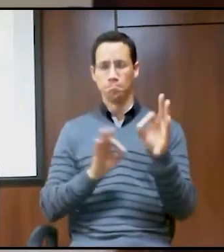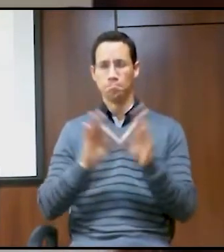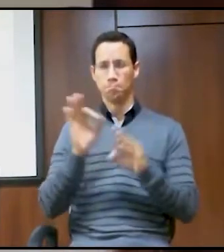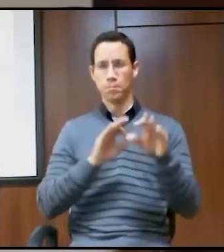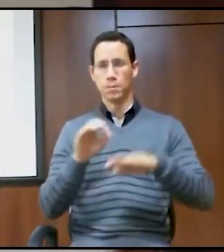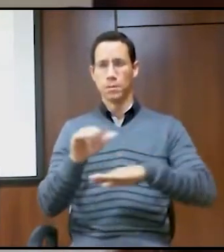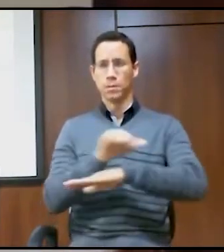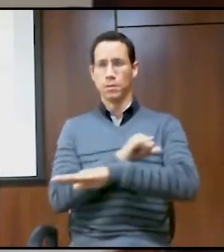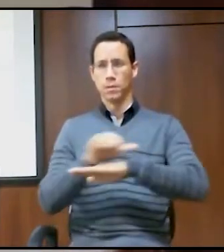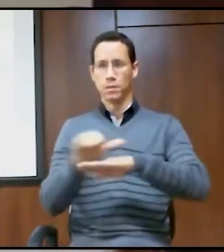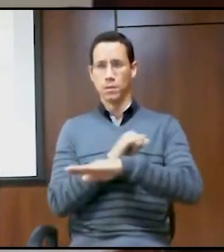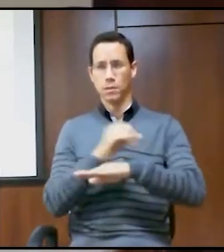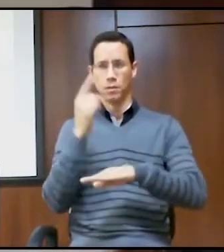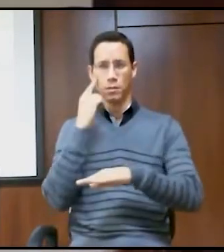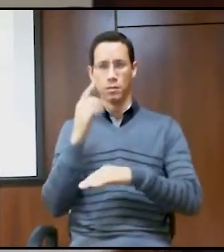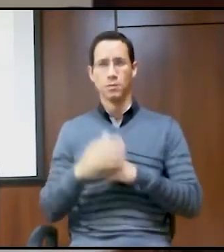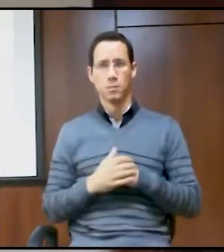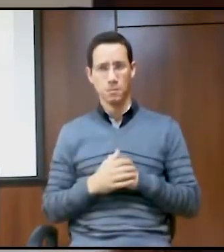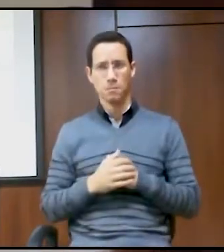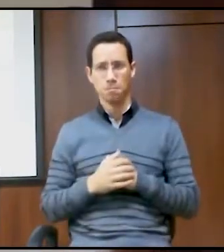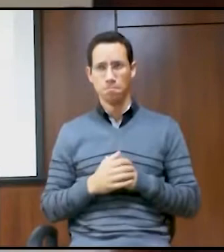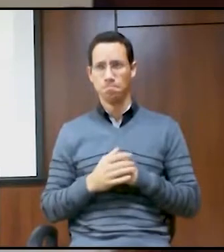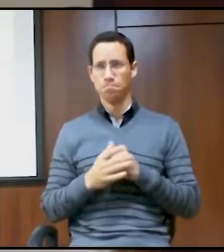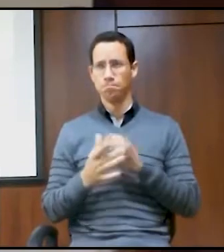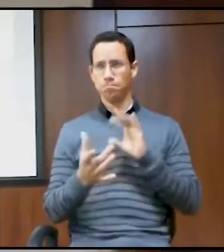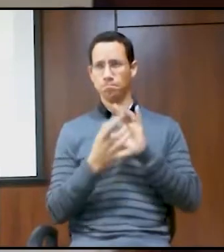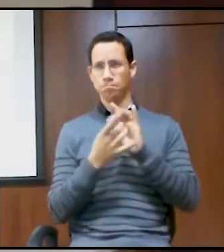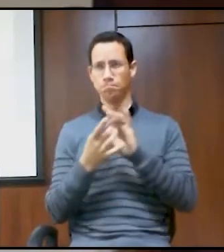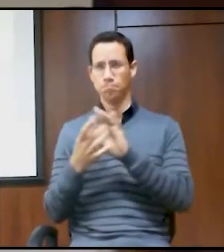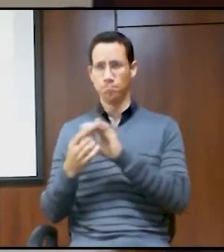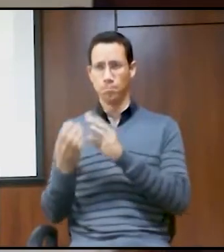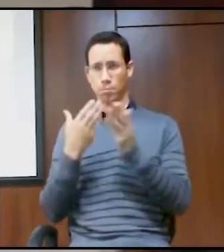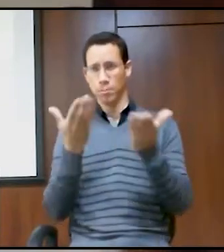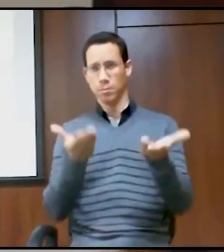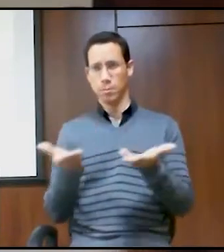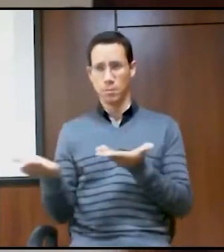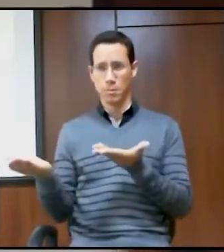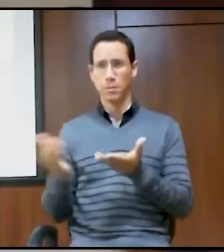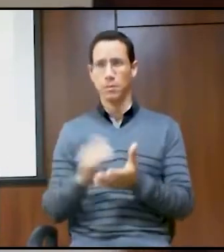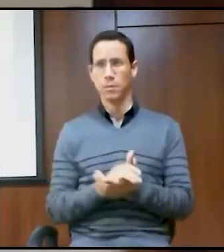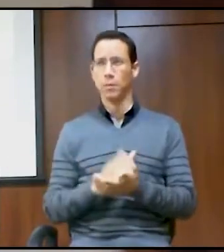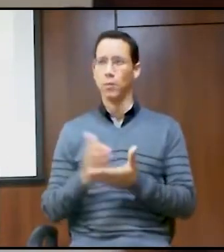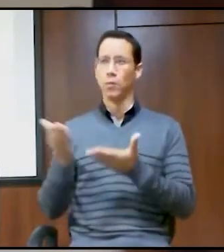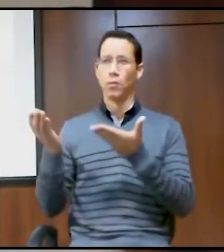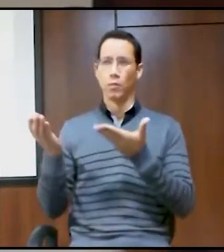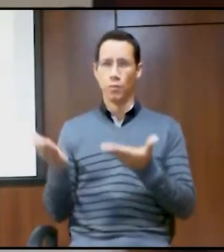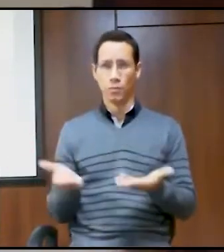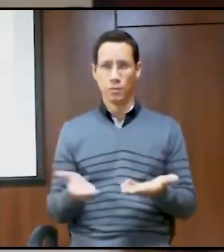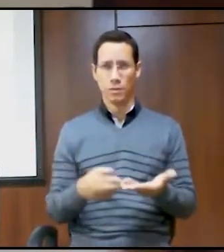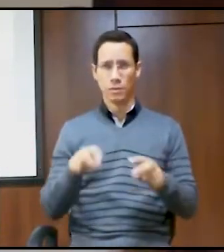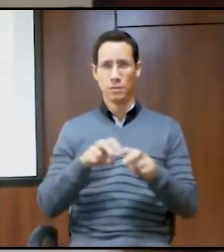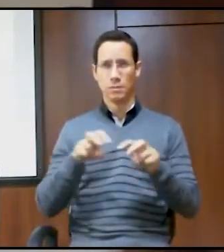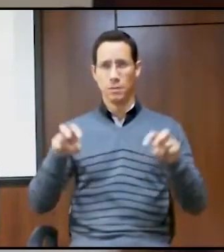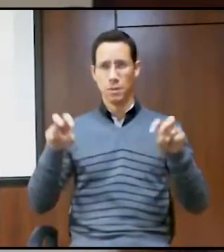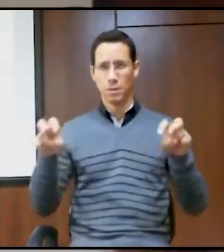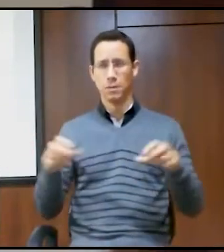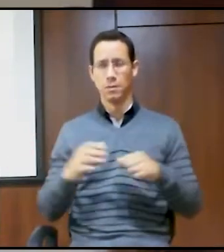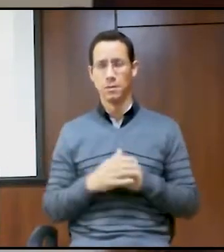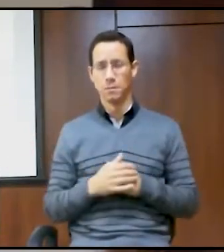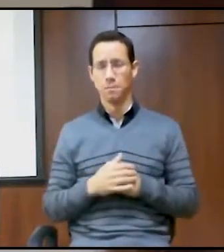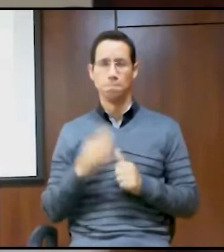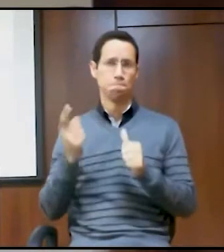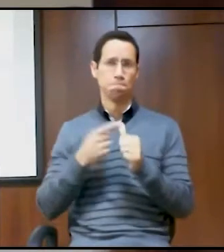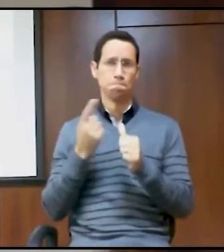estratégias e fazer um encontro de parceiros. Mas para isso eu vou chamar antes as convidadas da nossa mesa. Primeiro